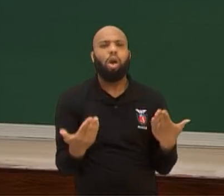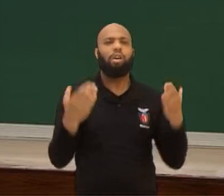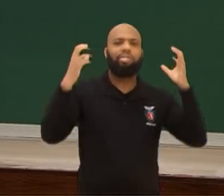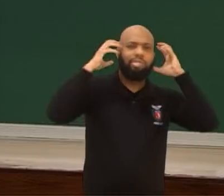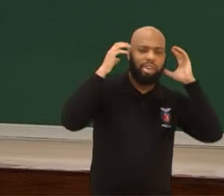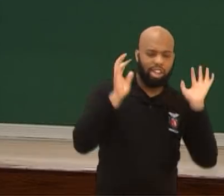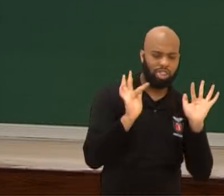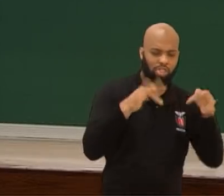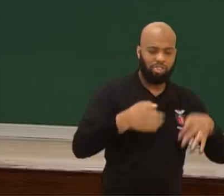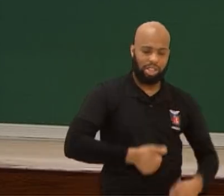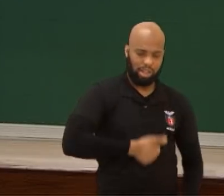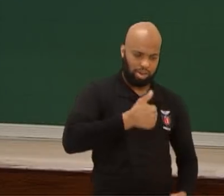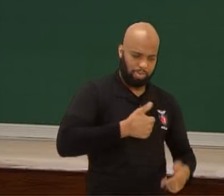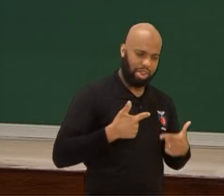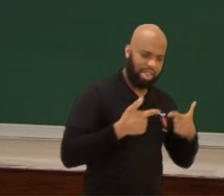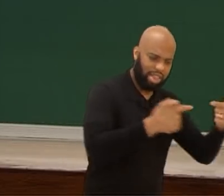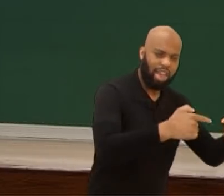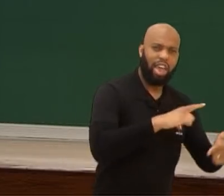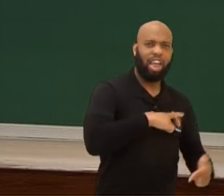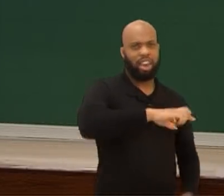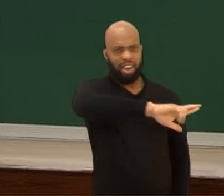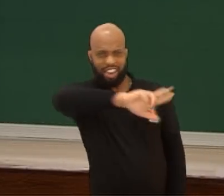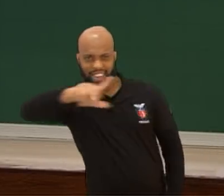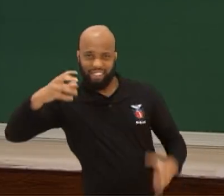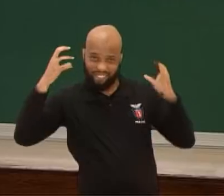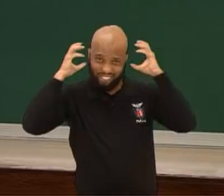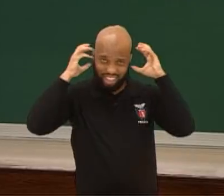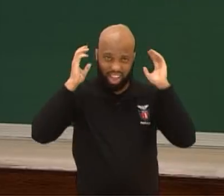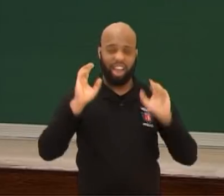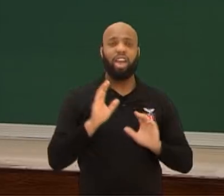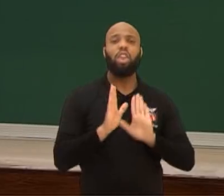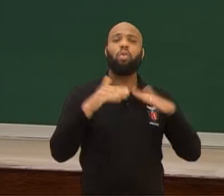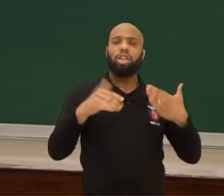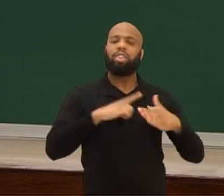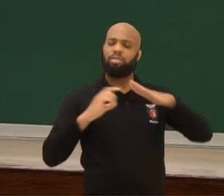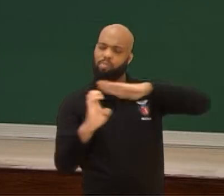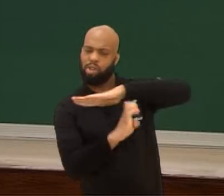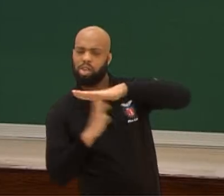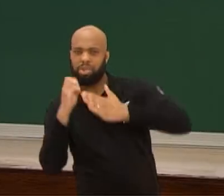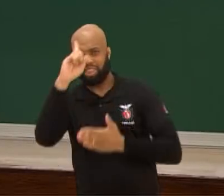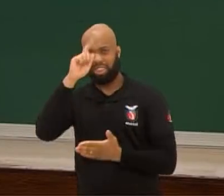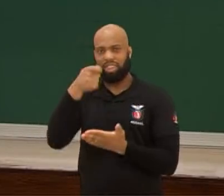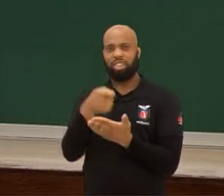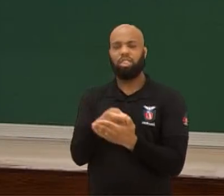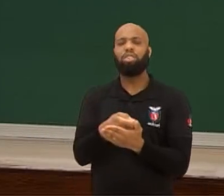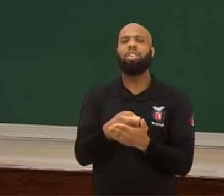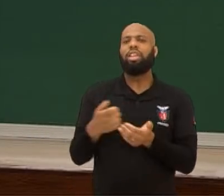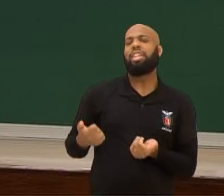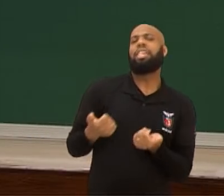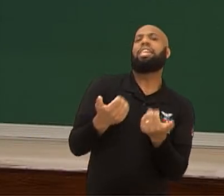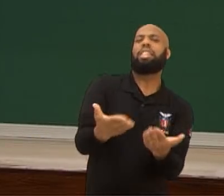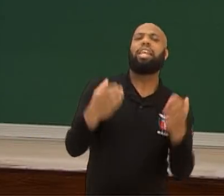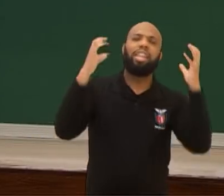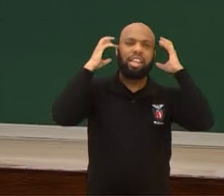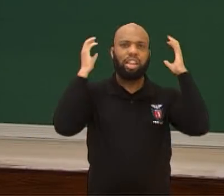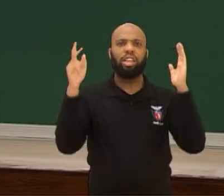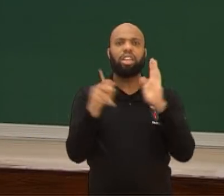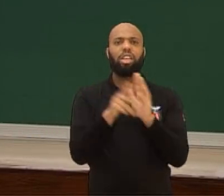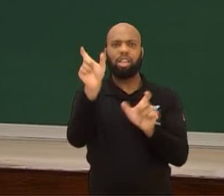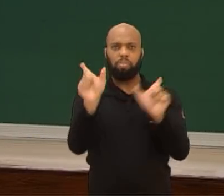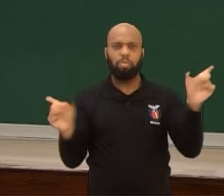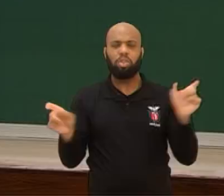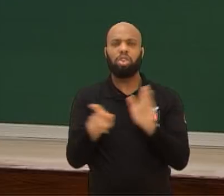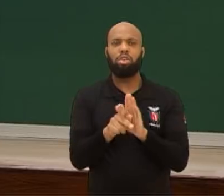rádio, no final da Primeira Guerra, que tinham muitos rádios, e uma empresa resolveu fornecer os rádios para as pessoas